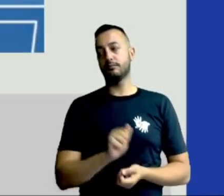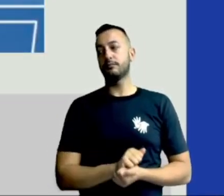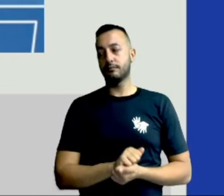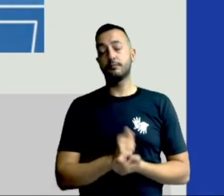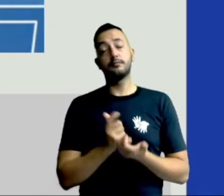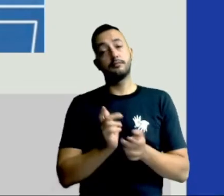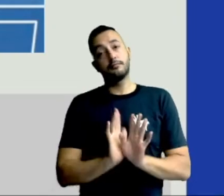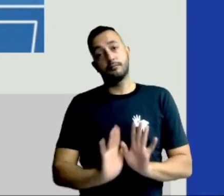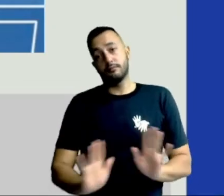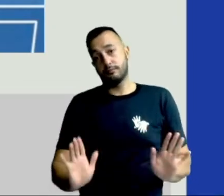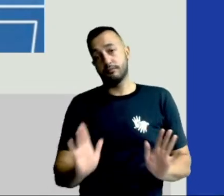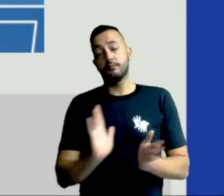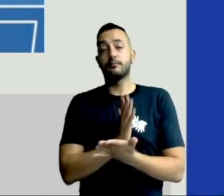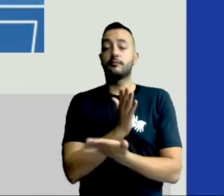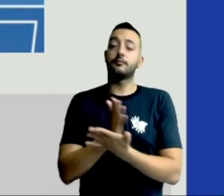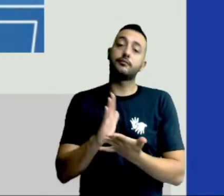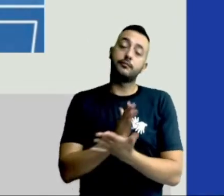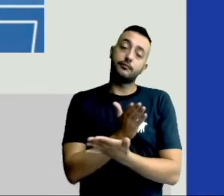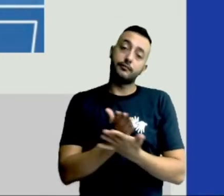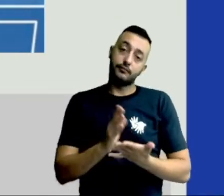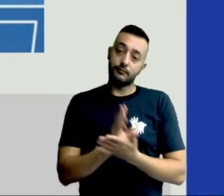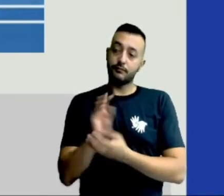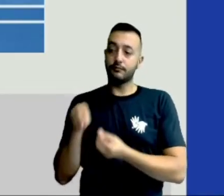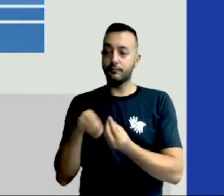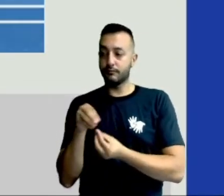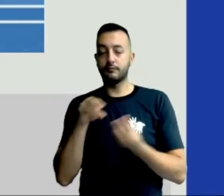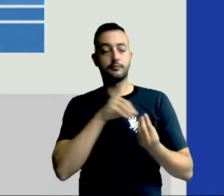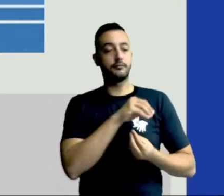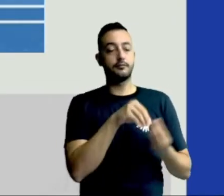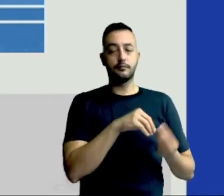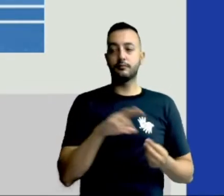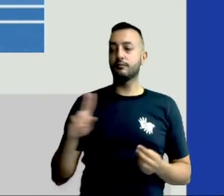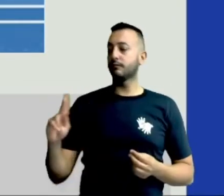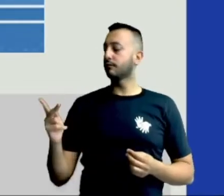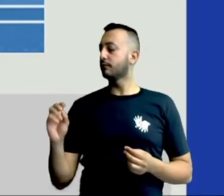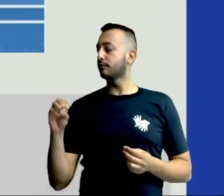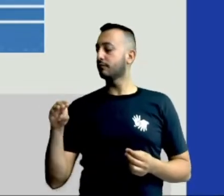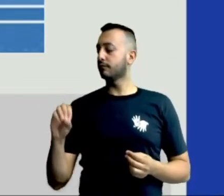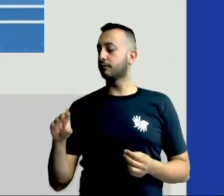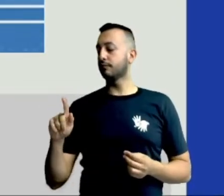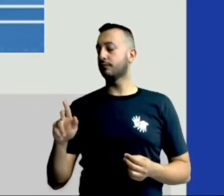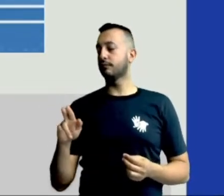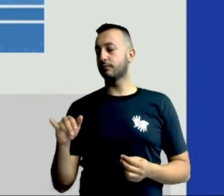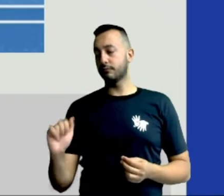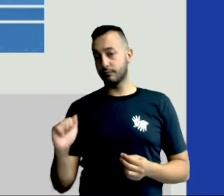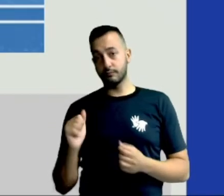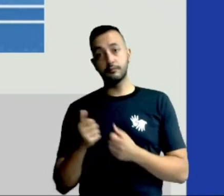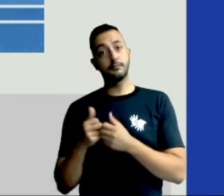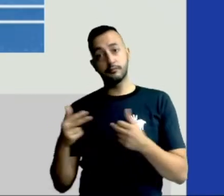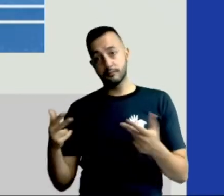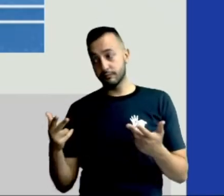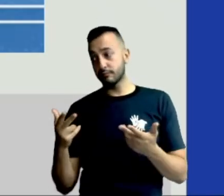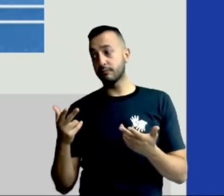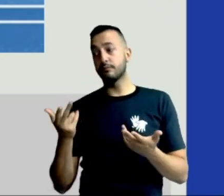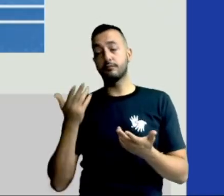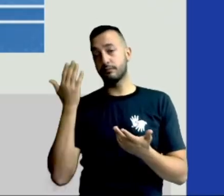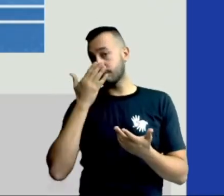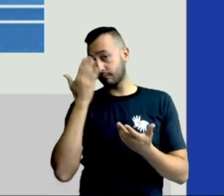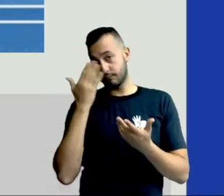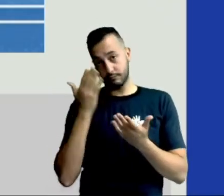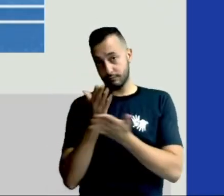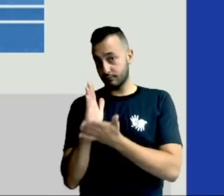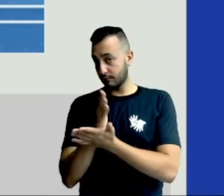É assim que dividimos as misturas. Misturas homogêneas, para aquelas que não conseguimos ver as